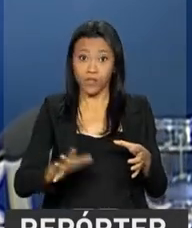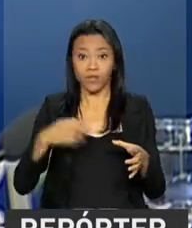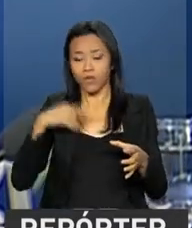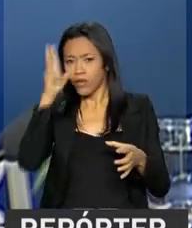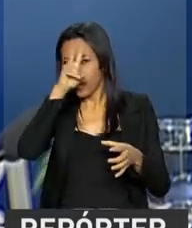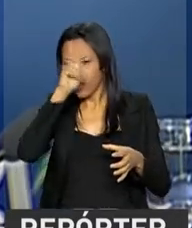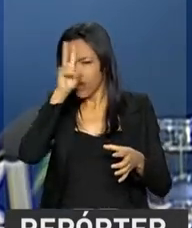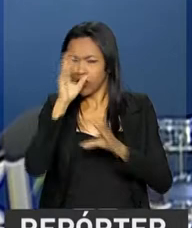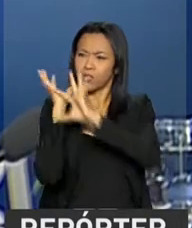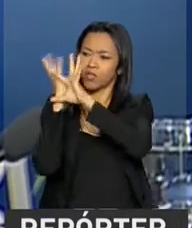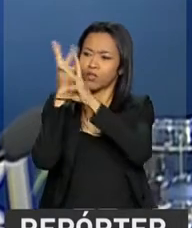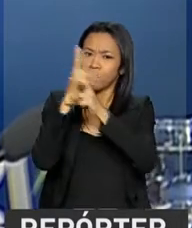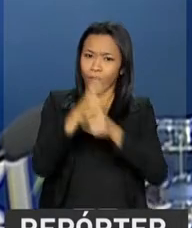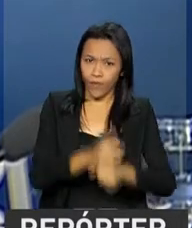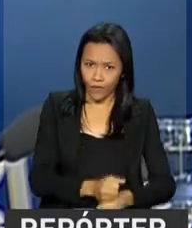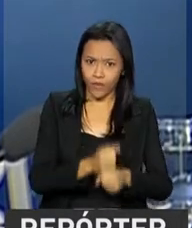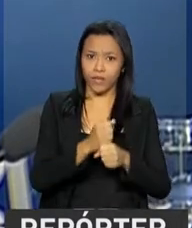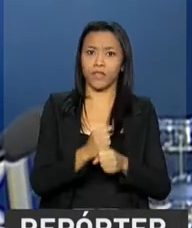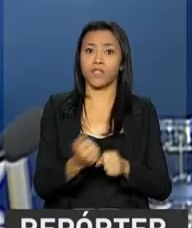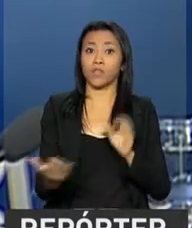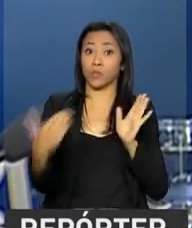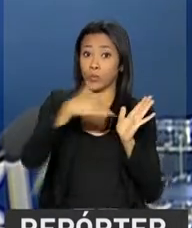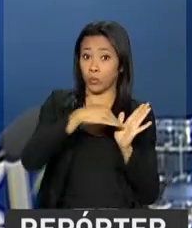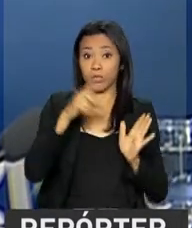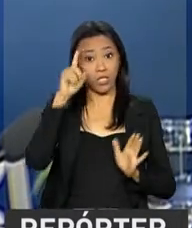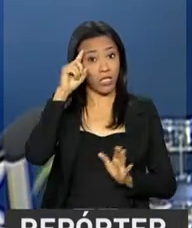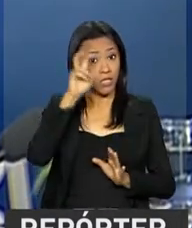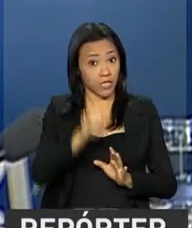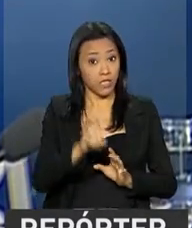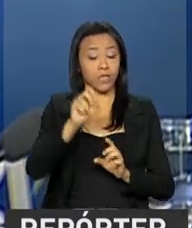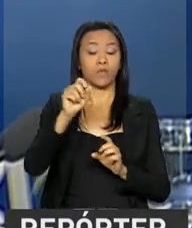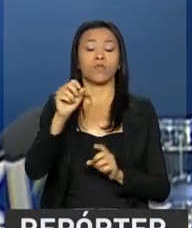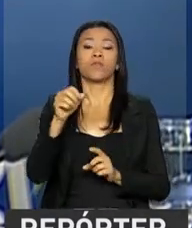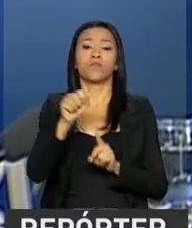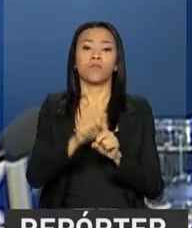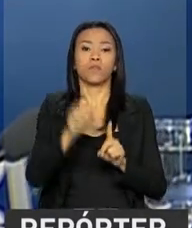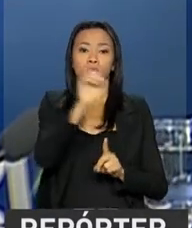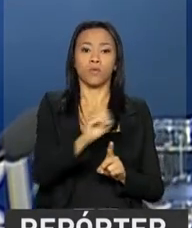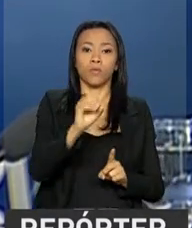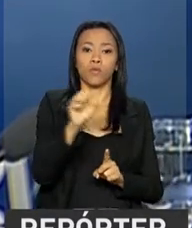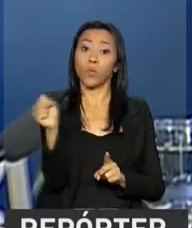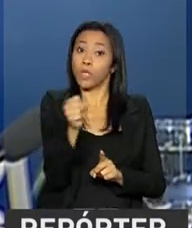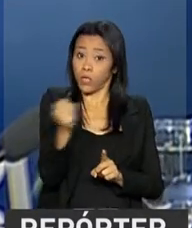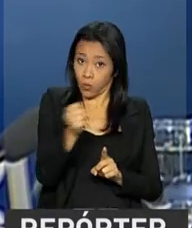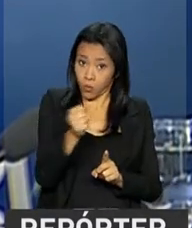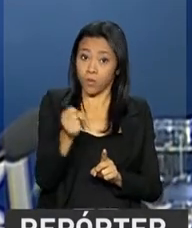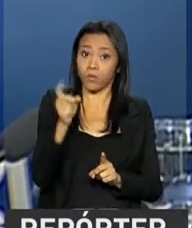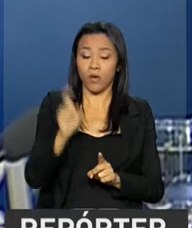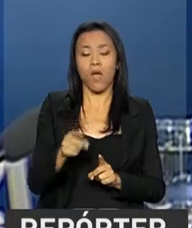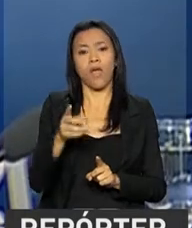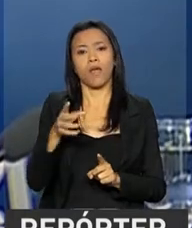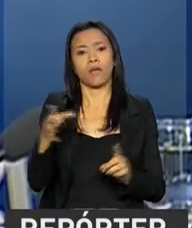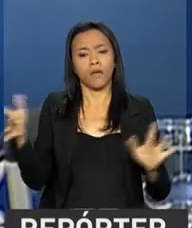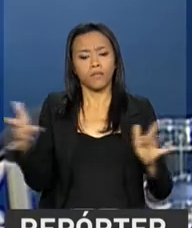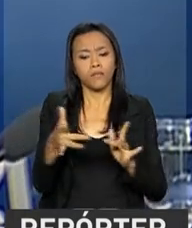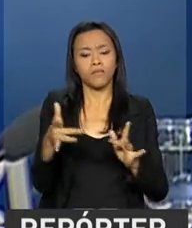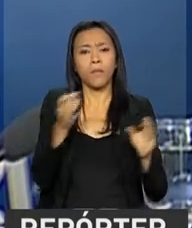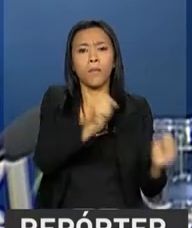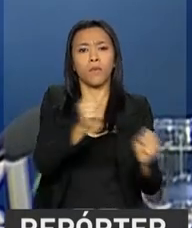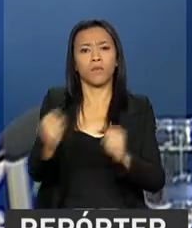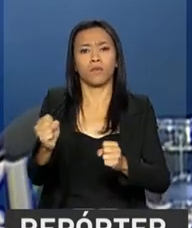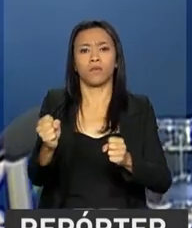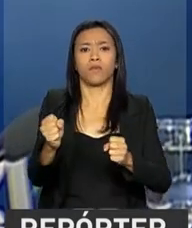história, especialmente neste último, de 5 de outubro de 88, a soberania popular determinou a harmonia e a